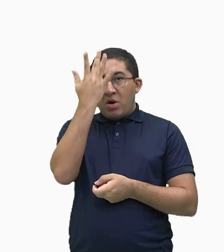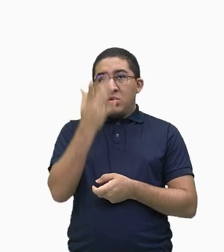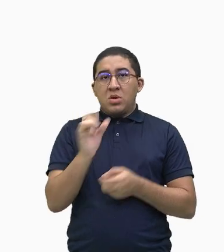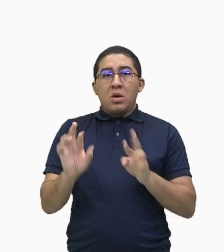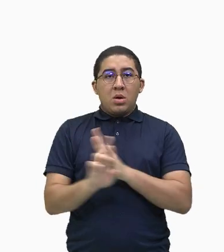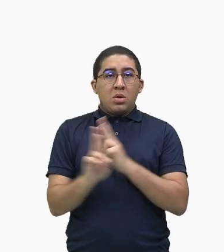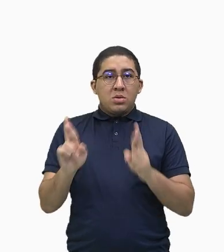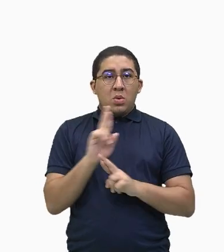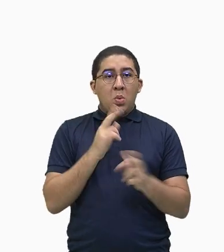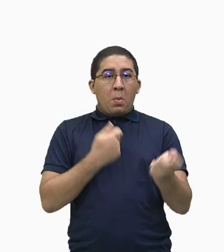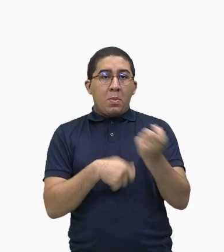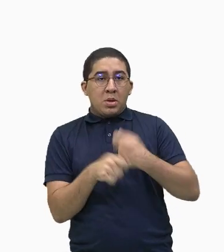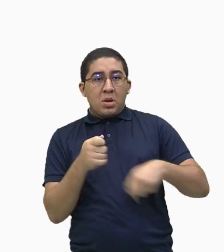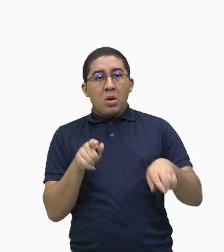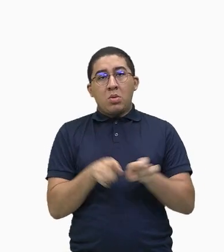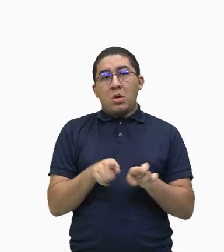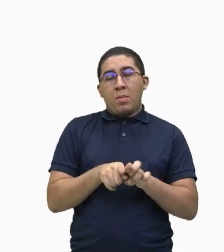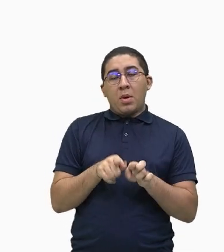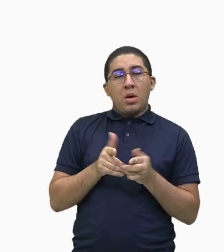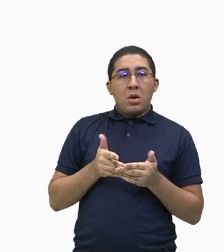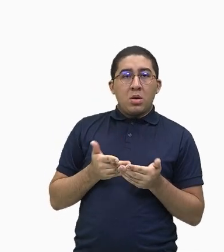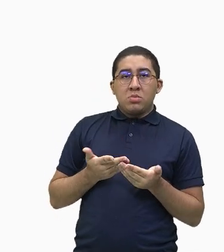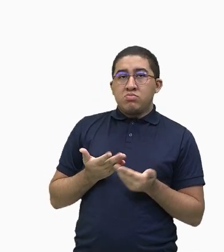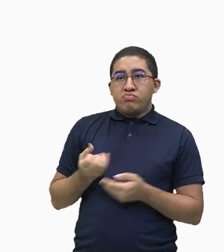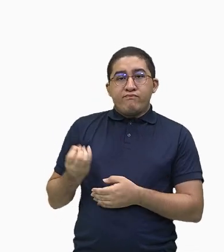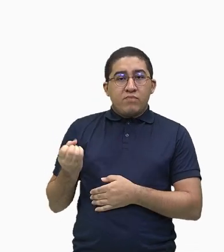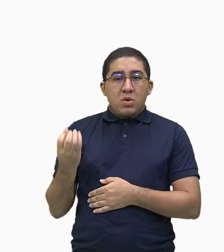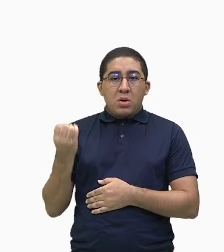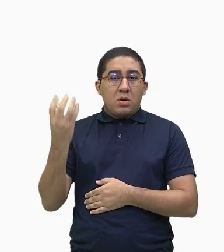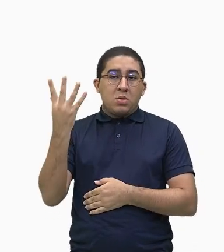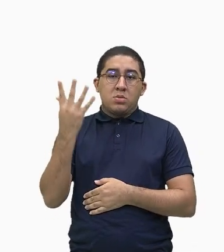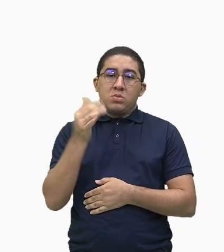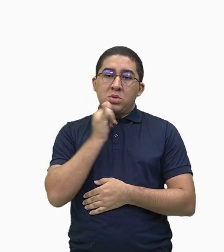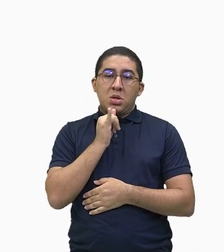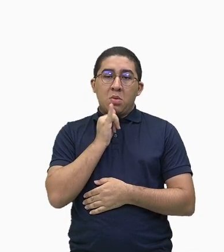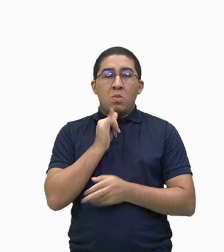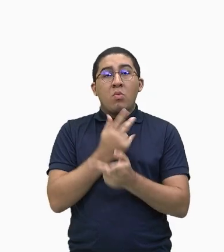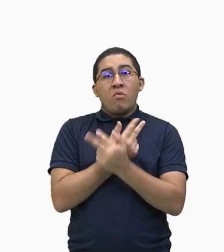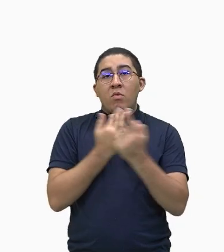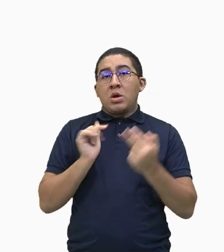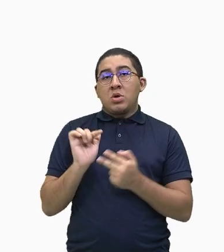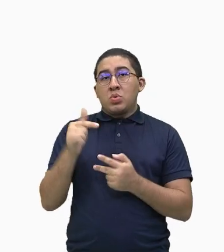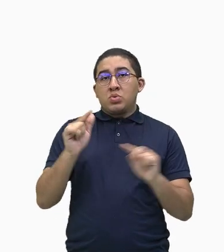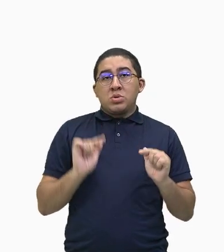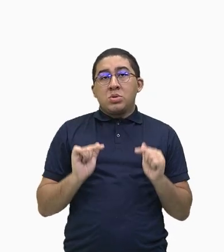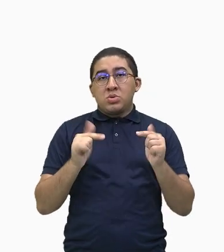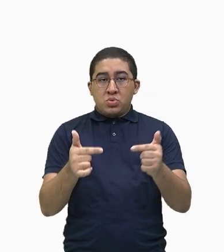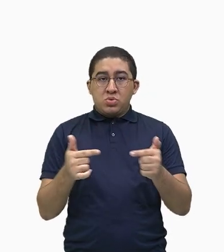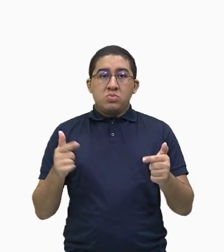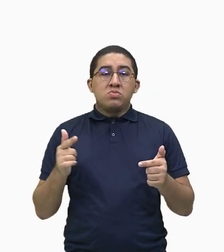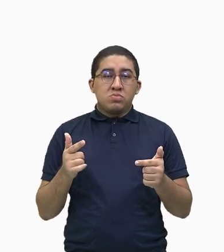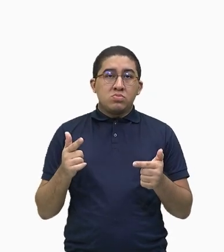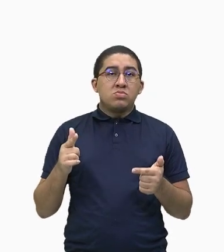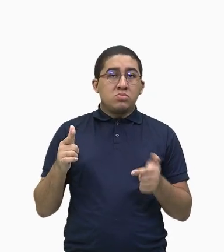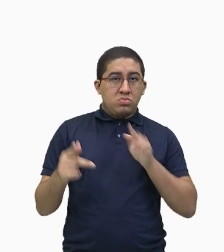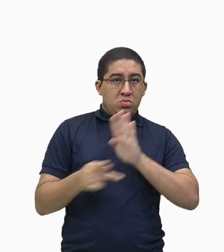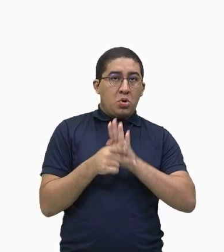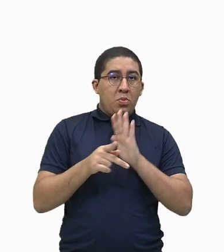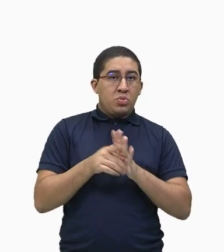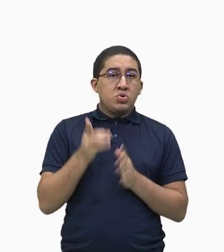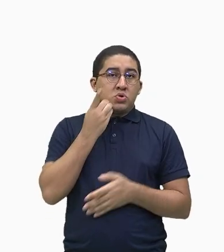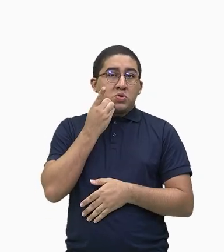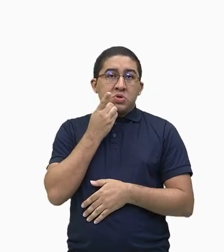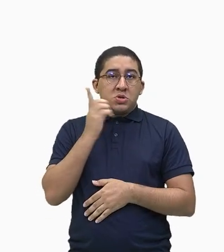relações comerciais, as viagens, entre outras atividades aí que fazem parte do